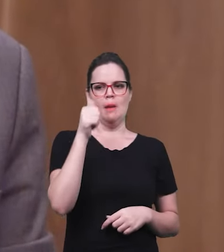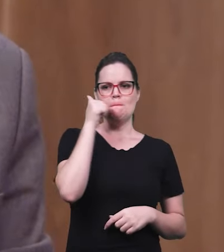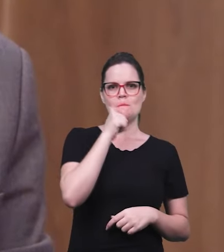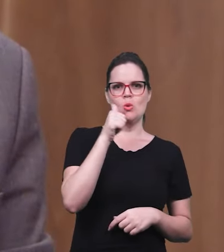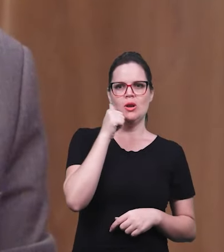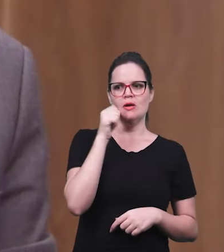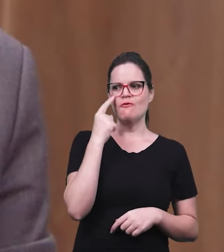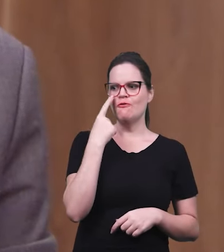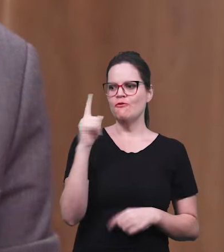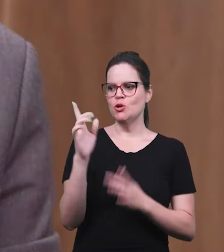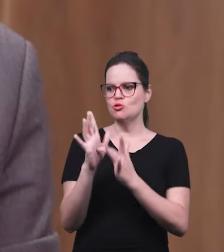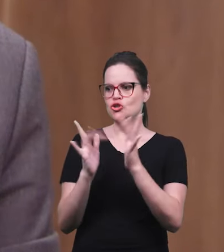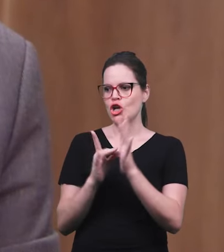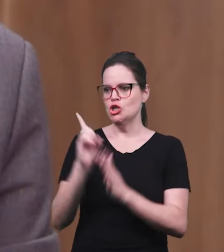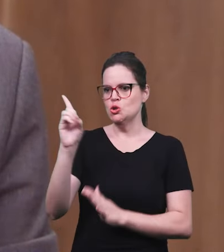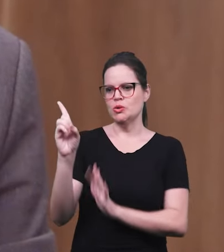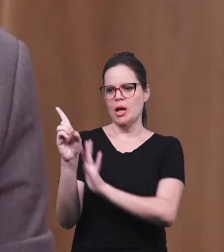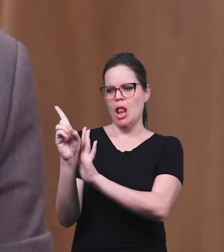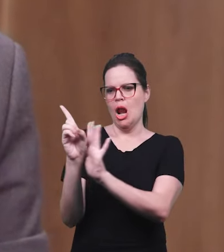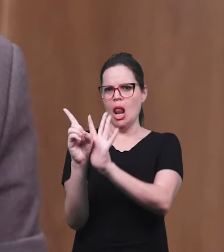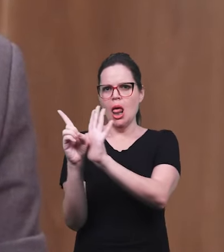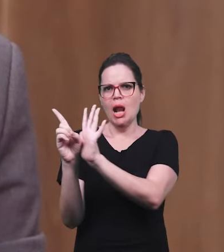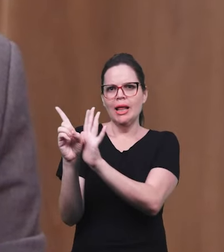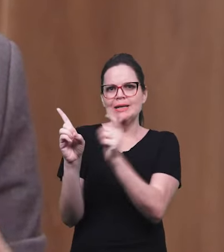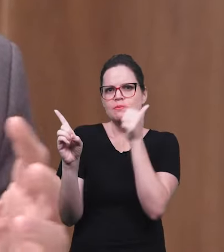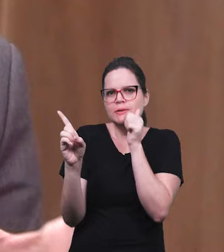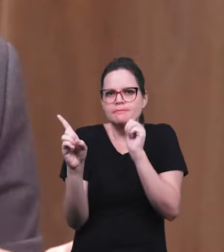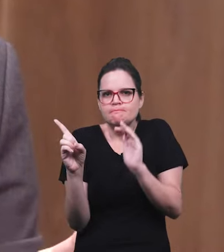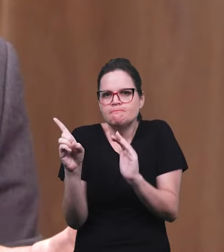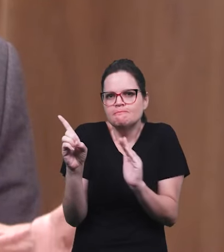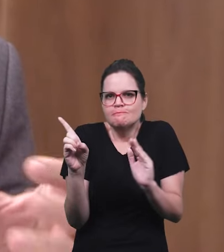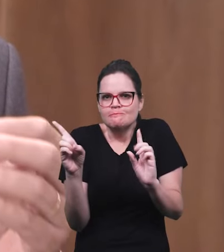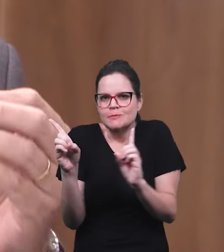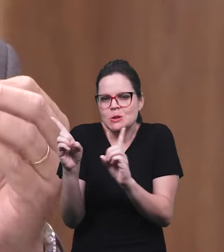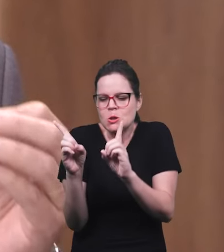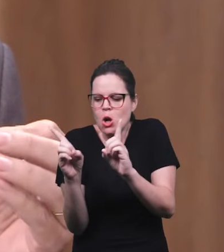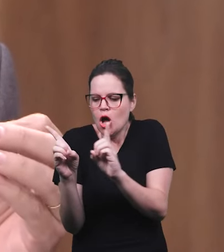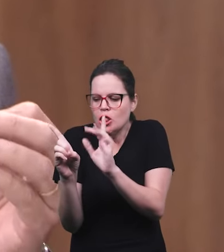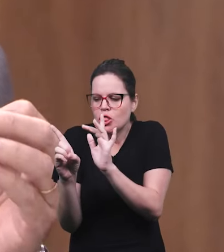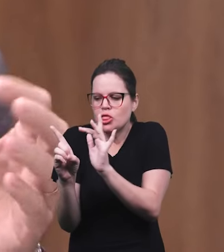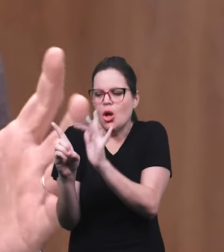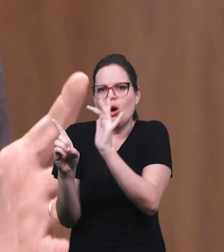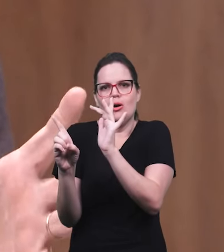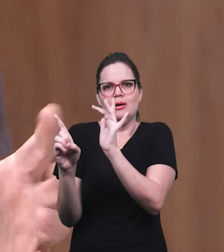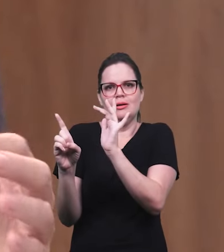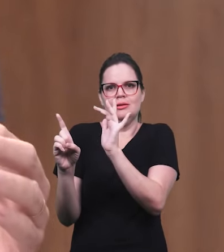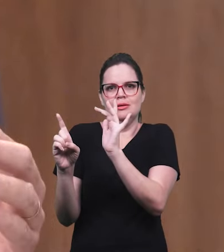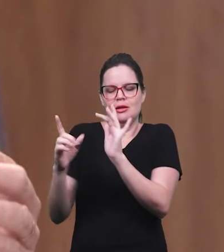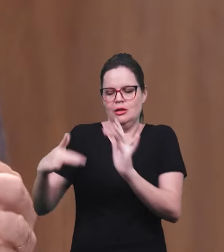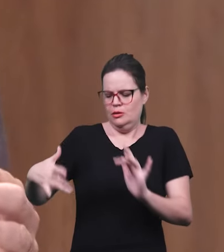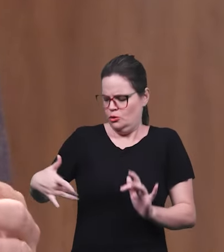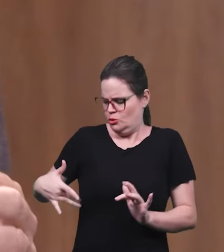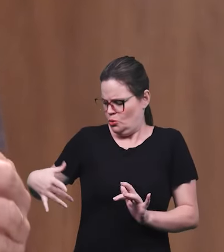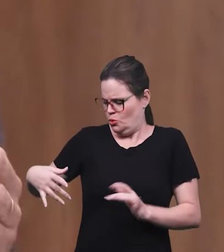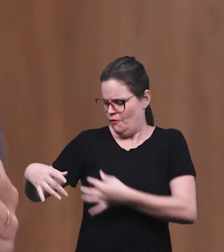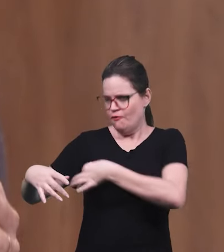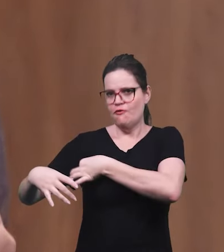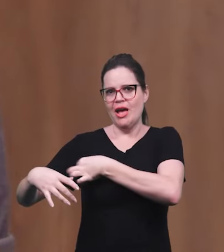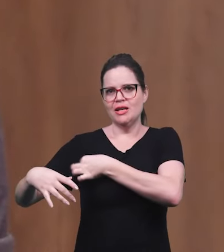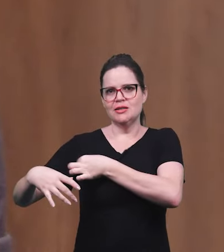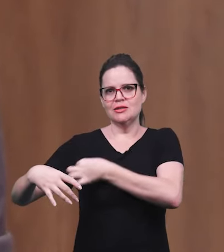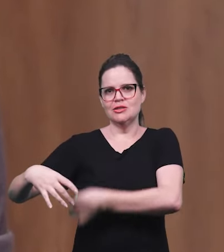tocou na orla do vestido de Jesus. Aí Jesus diz, né? Eu senti que alguém me tocou, porque eu senti que